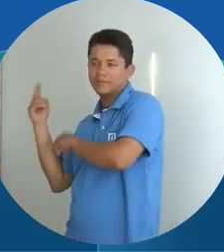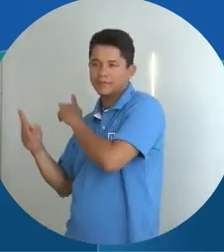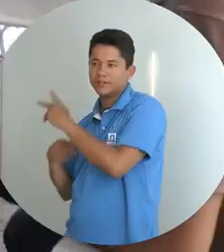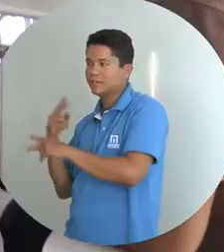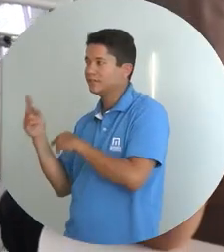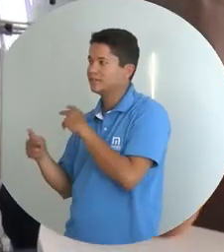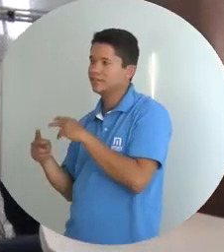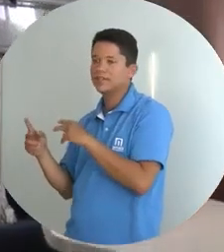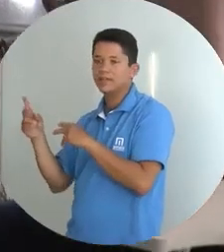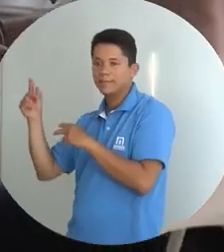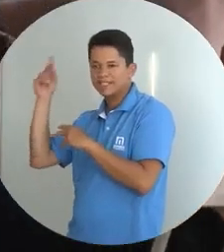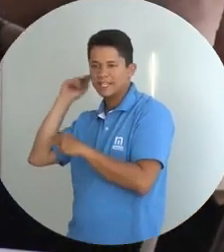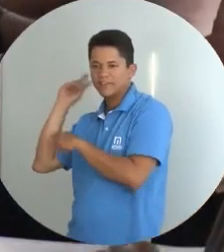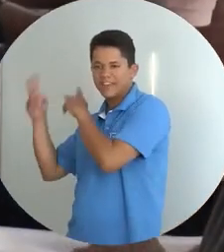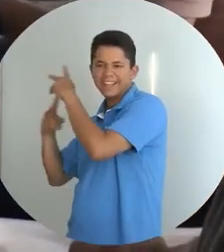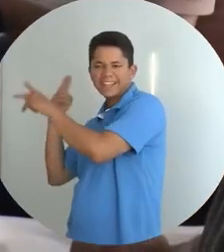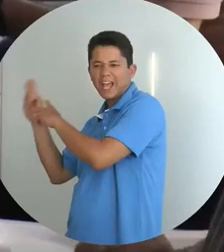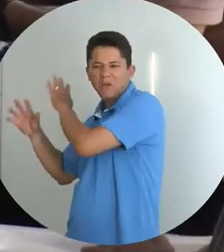Eu sei porque a gente...